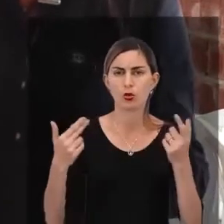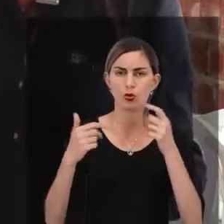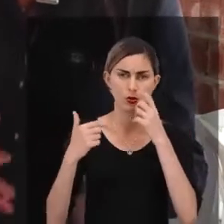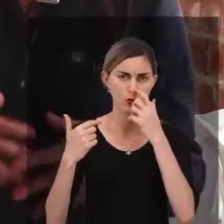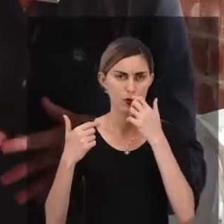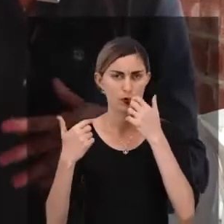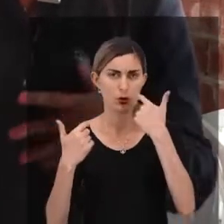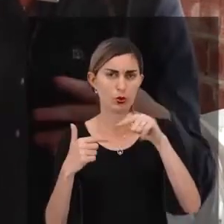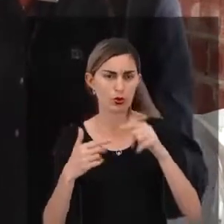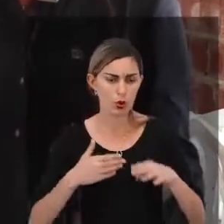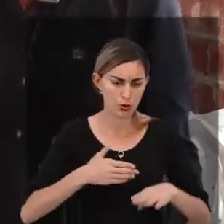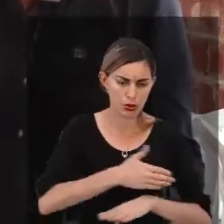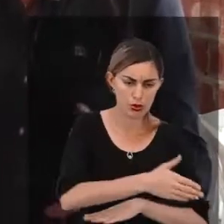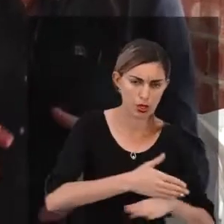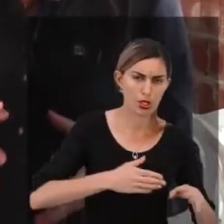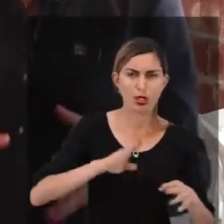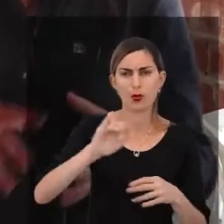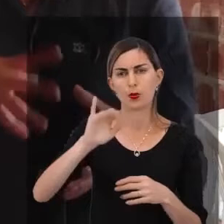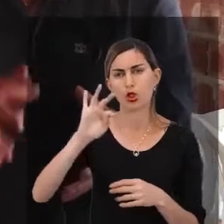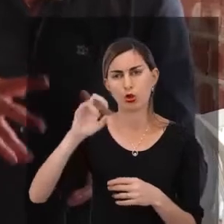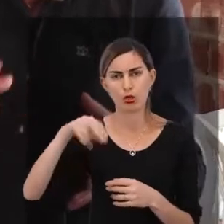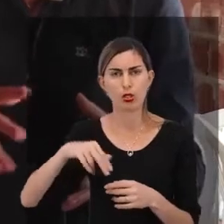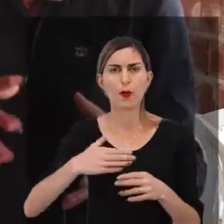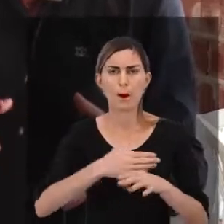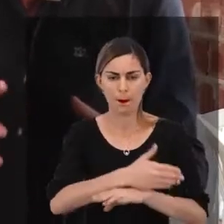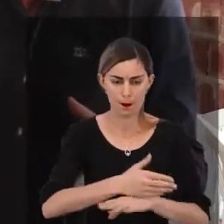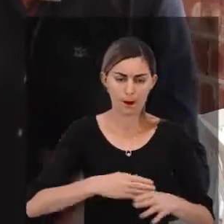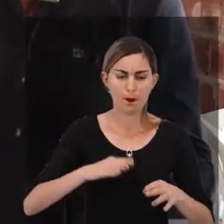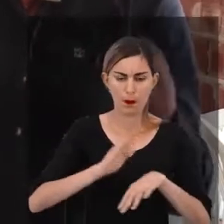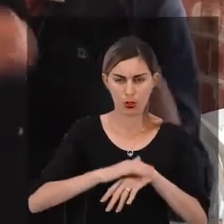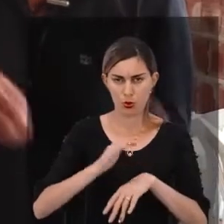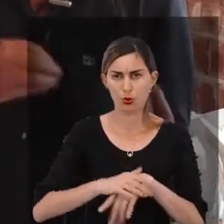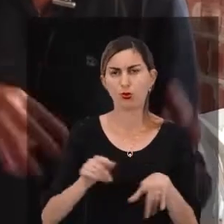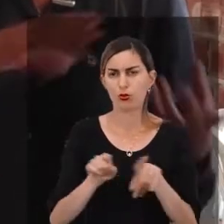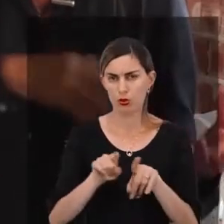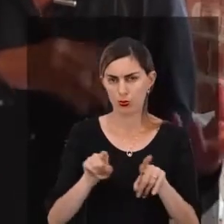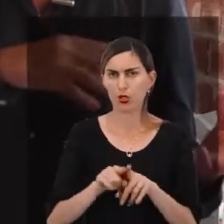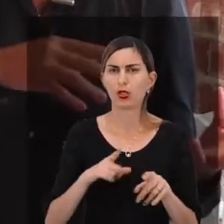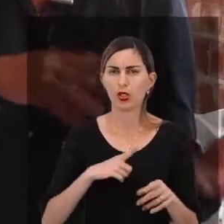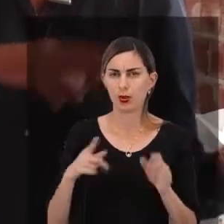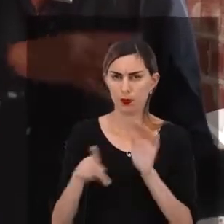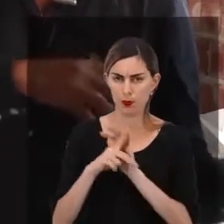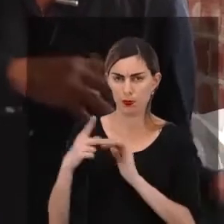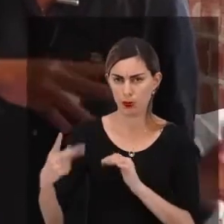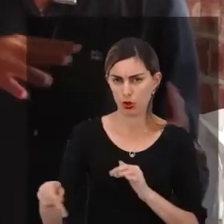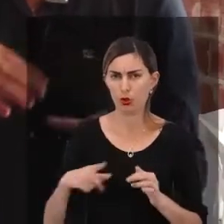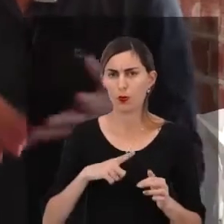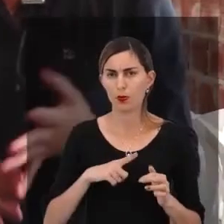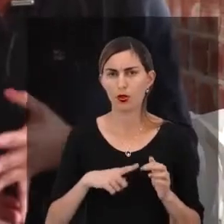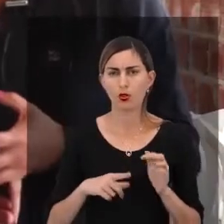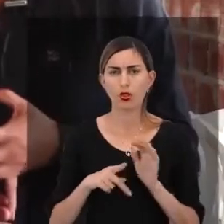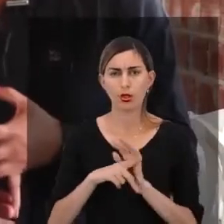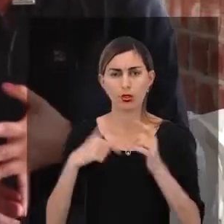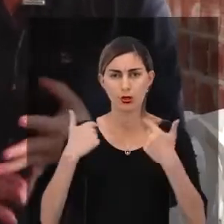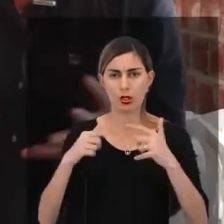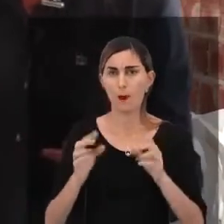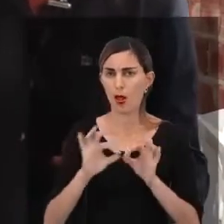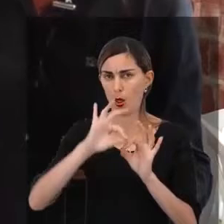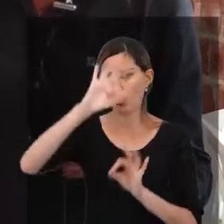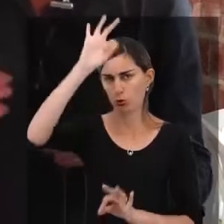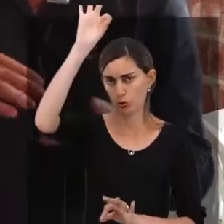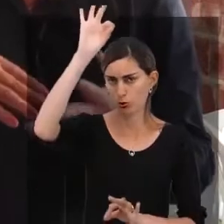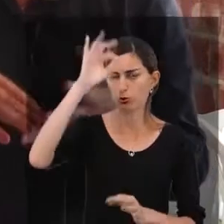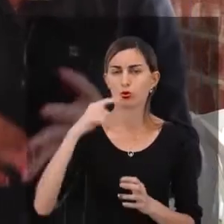equipamento, hoje eu não tenho betoneira, não tenho serra, mas a serra manual também tem uma ordem de serviço específica. Tem uma ordem de serviço específica para